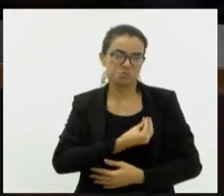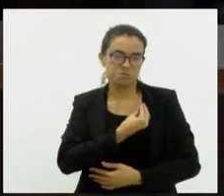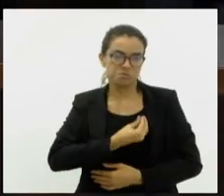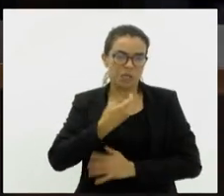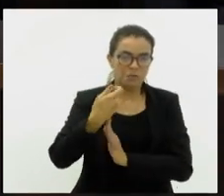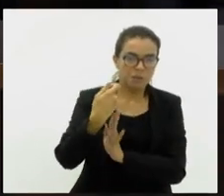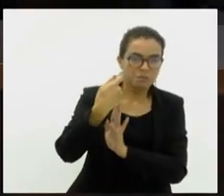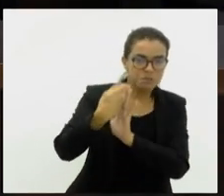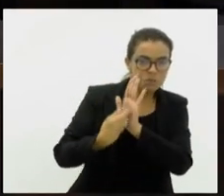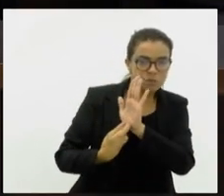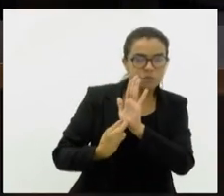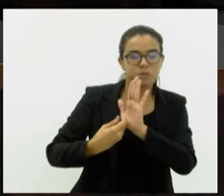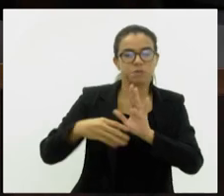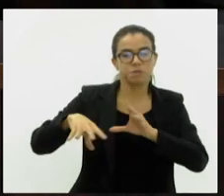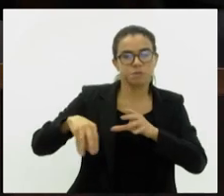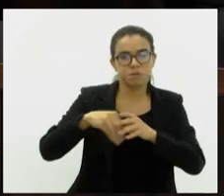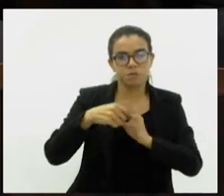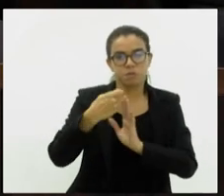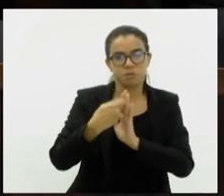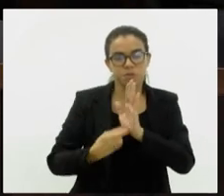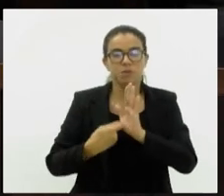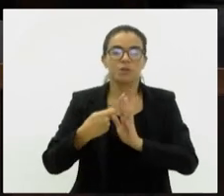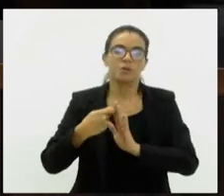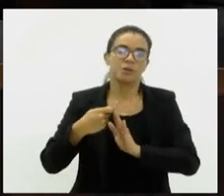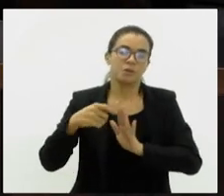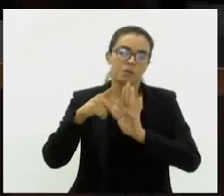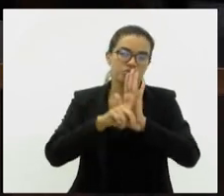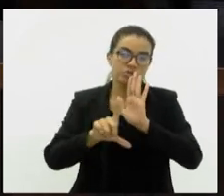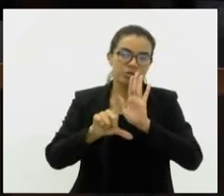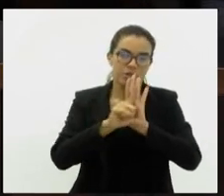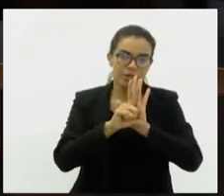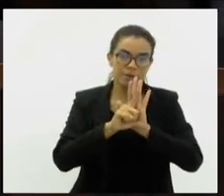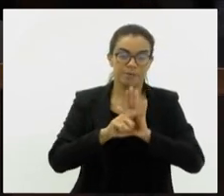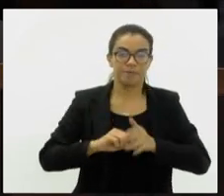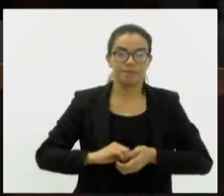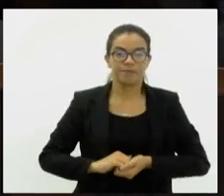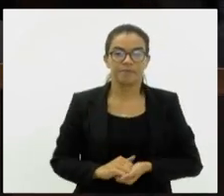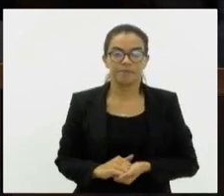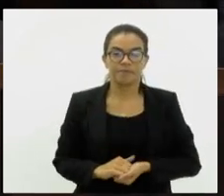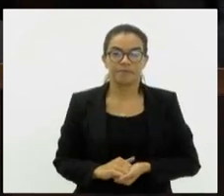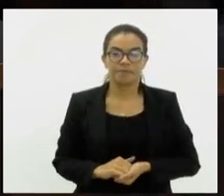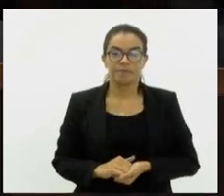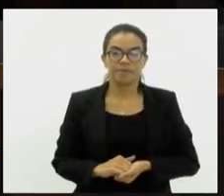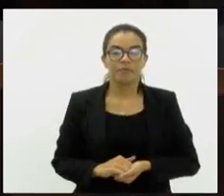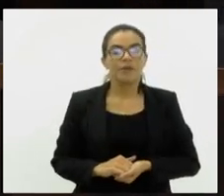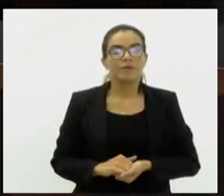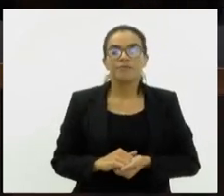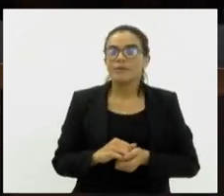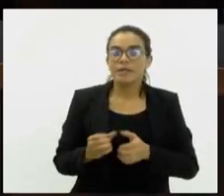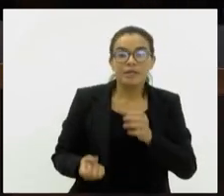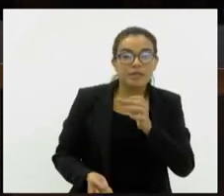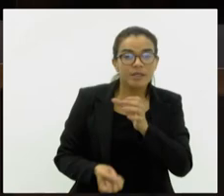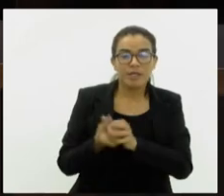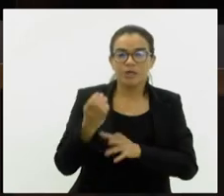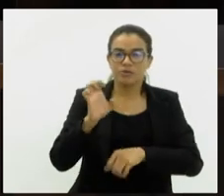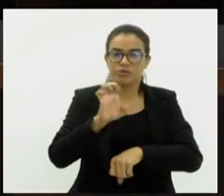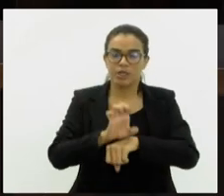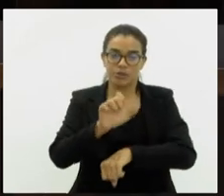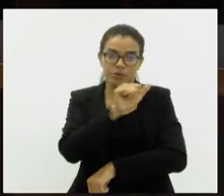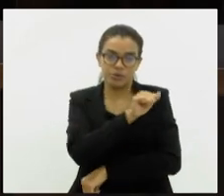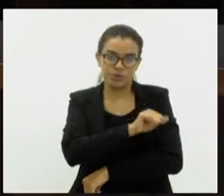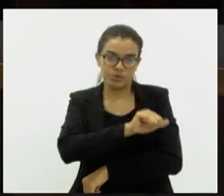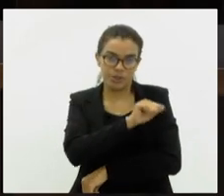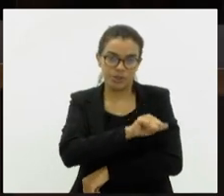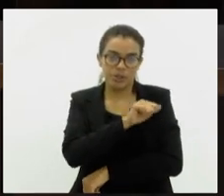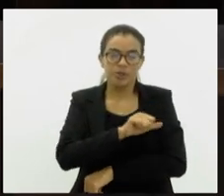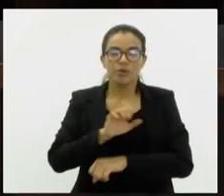Dr. Deodalto, Cláudio Caiado, Gisele Monteiro, Vitor Júnior e Luiz Paulo, que institui no âmbito do Estado do Rio de Janeiro